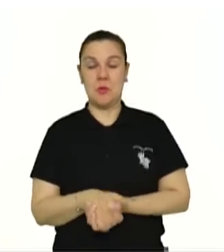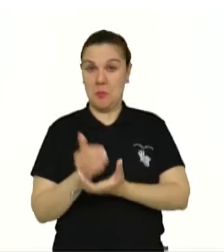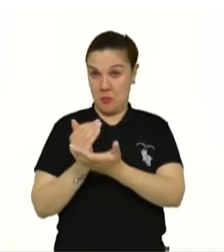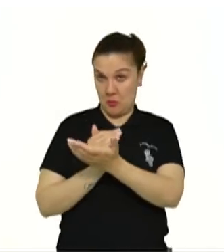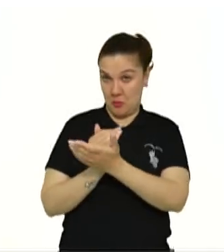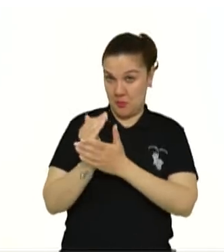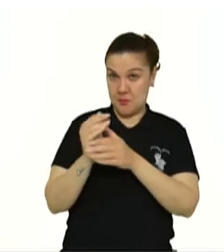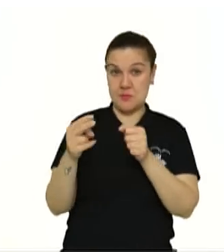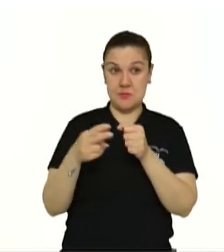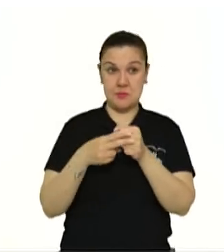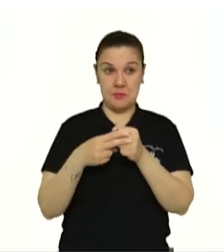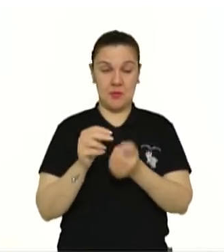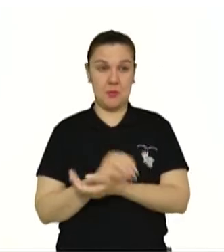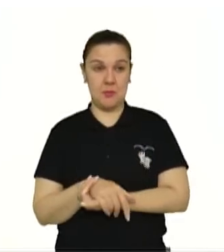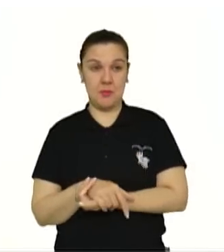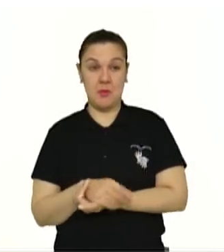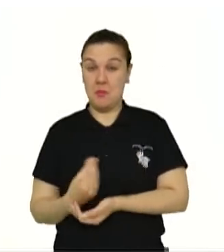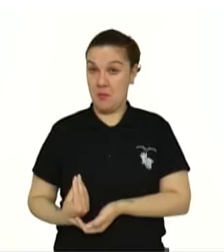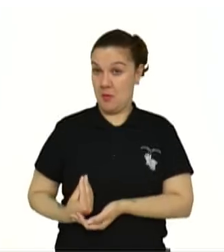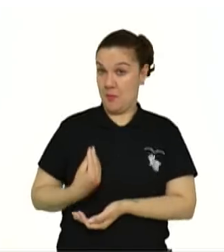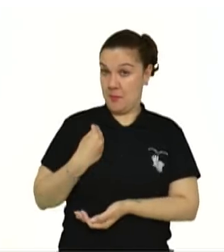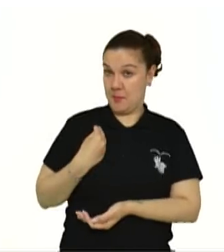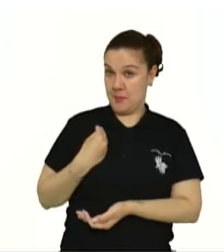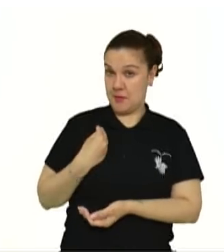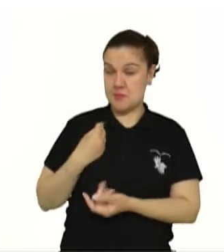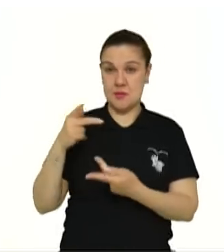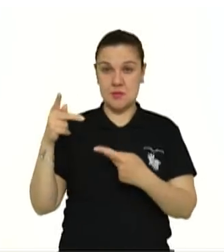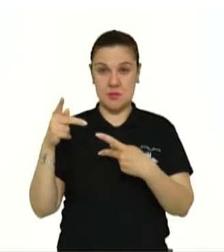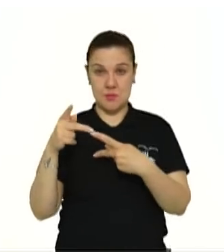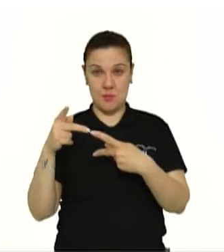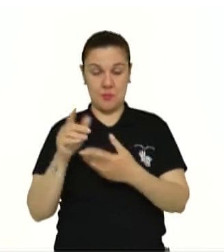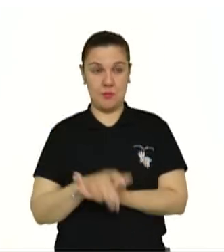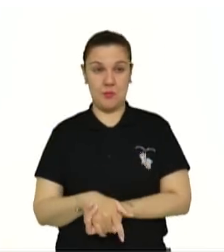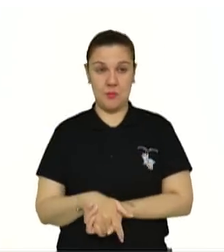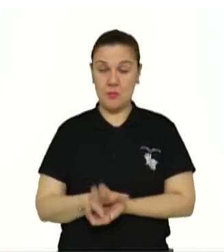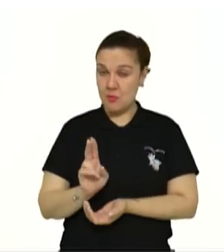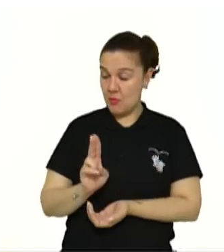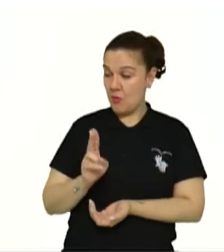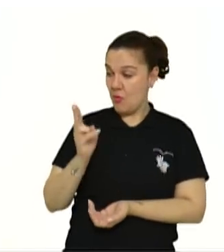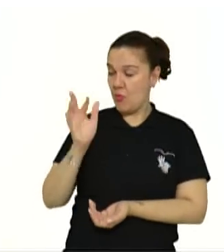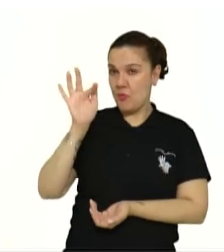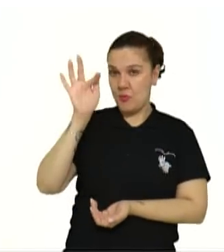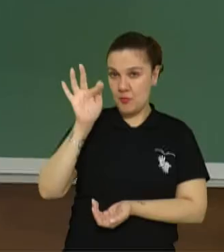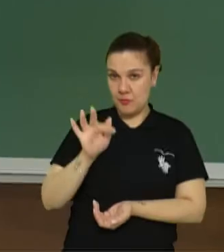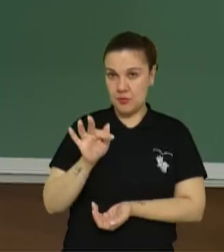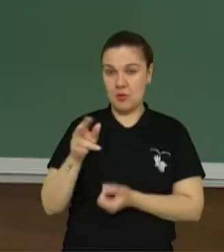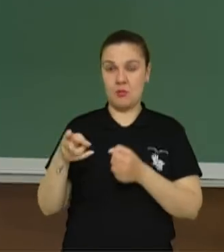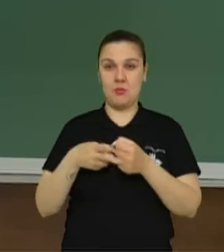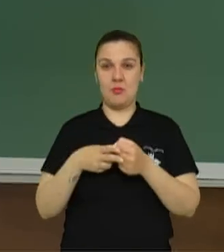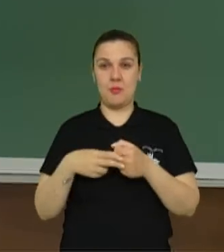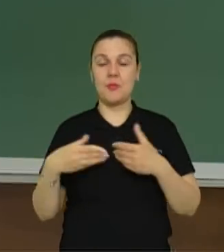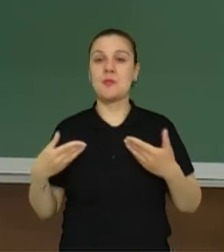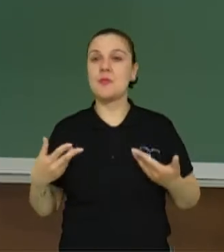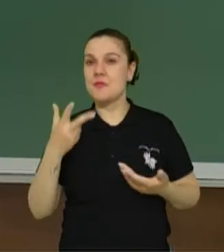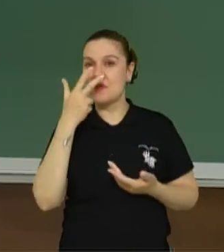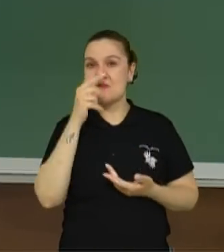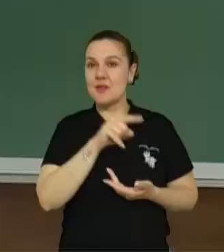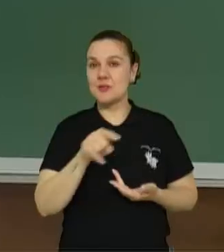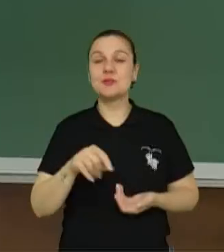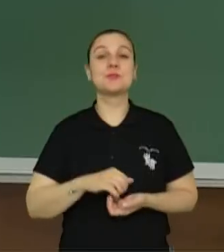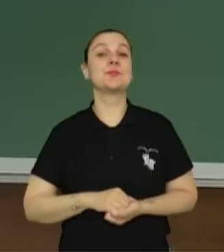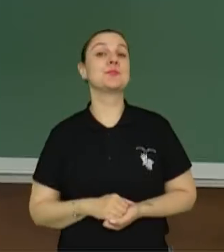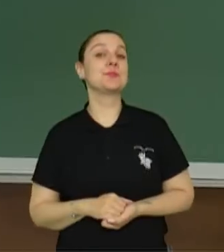pelo início do verbo, pela presença de um pronome ou pela terminação verbal. E aí, o que vocês